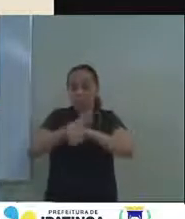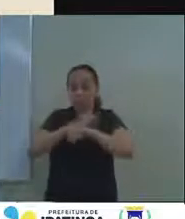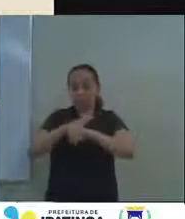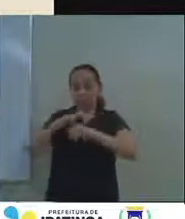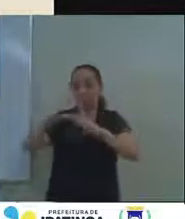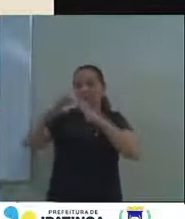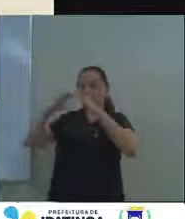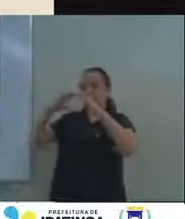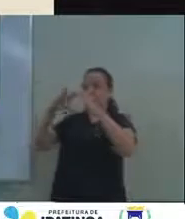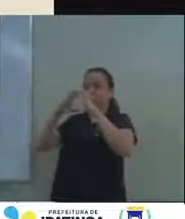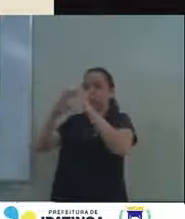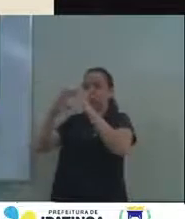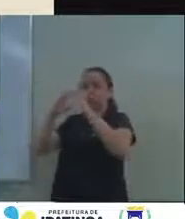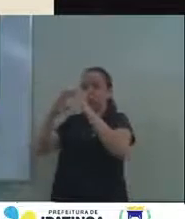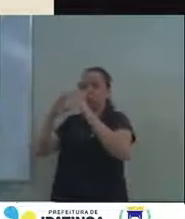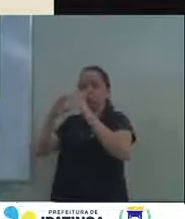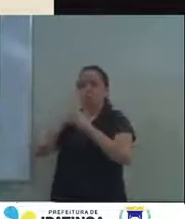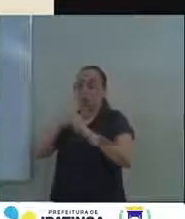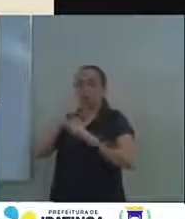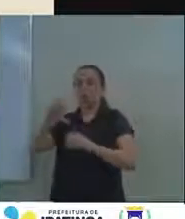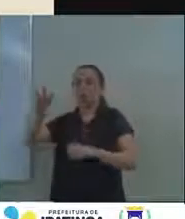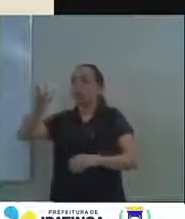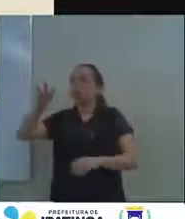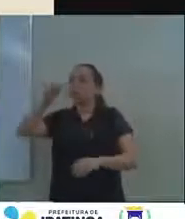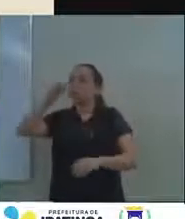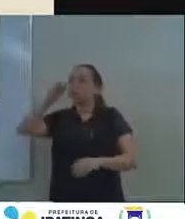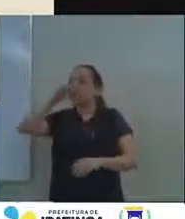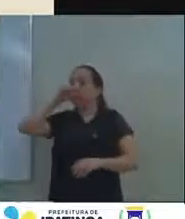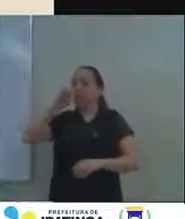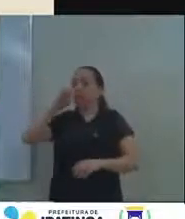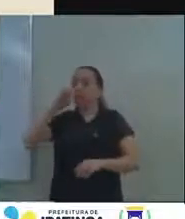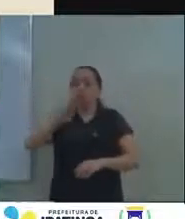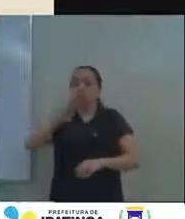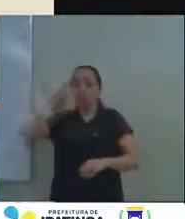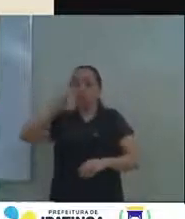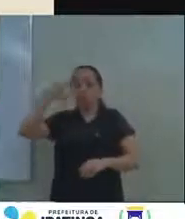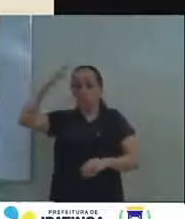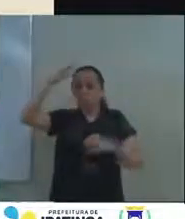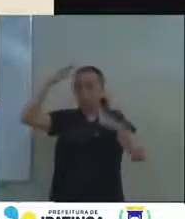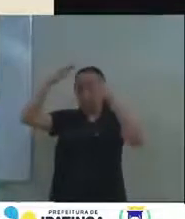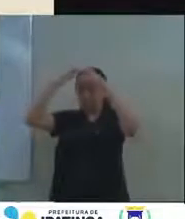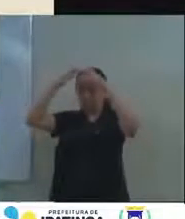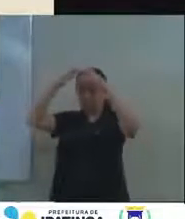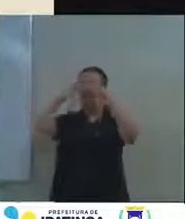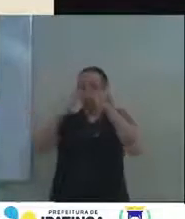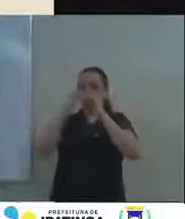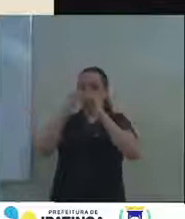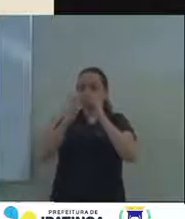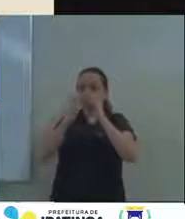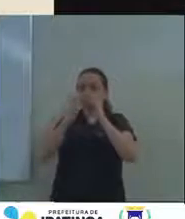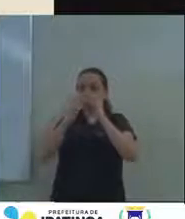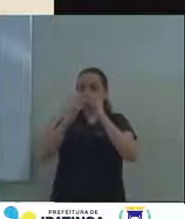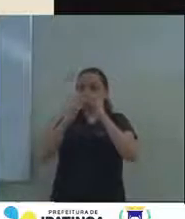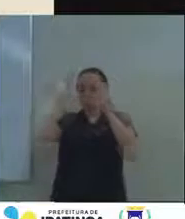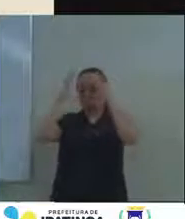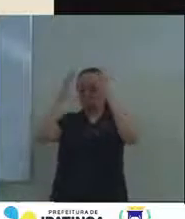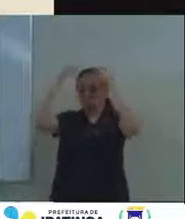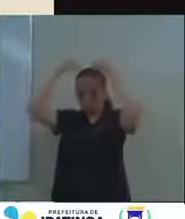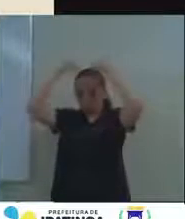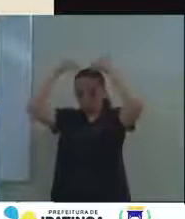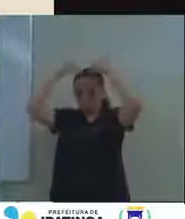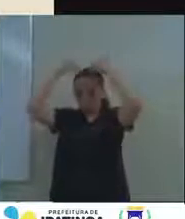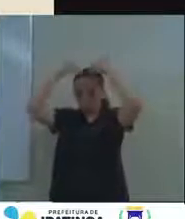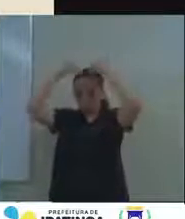ressonância são exercícios que eu vou utilizar a minha cabeça, o meu crânio, para